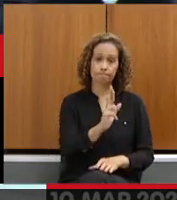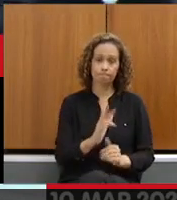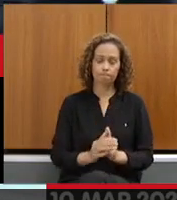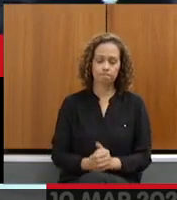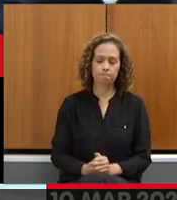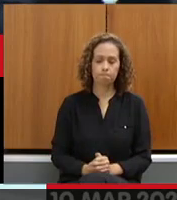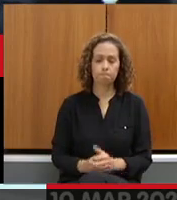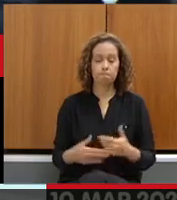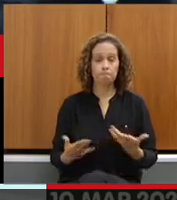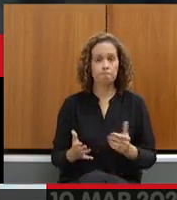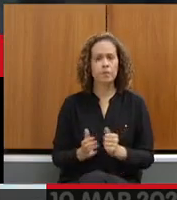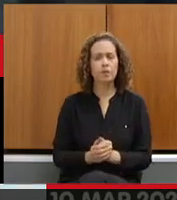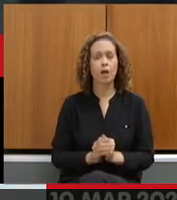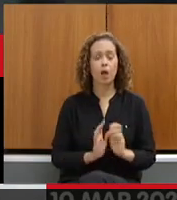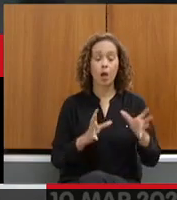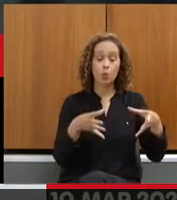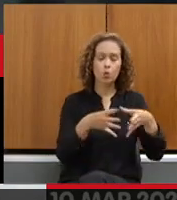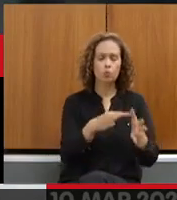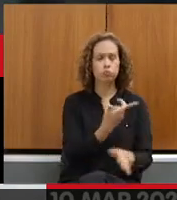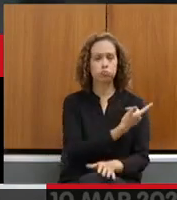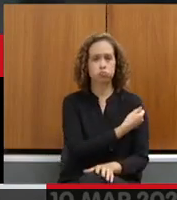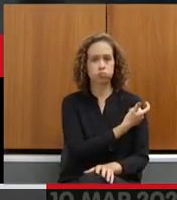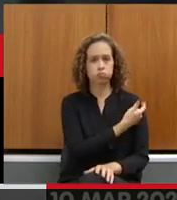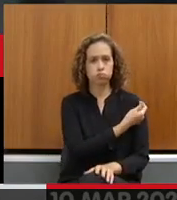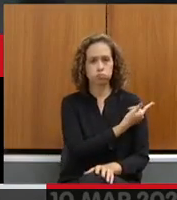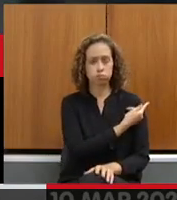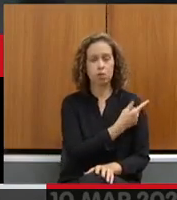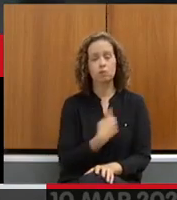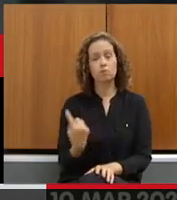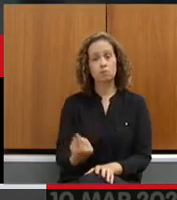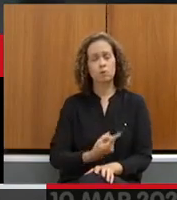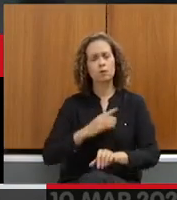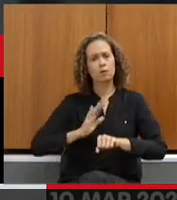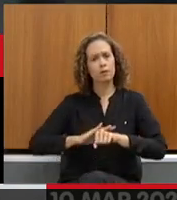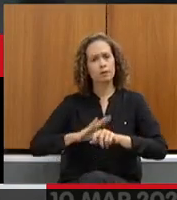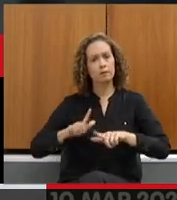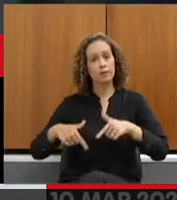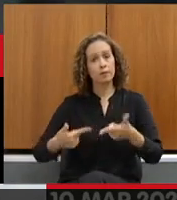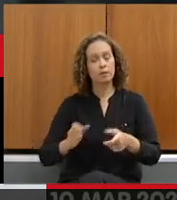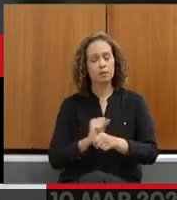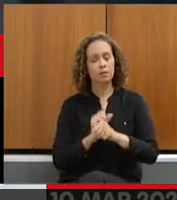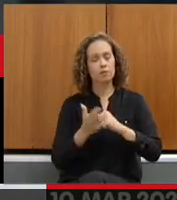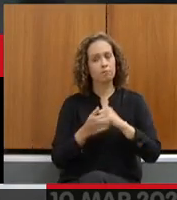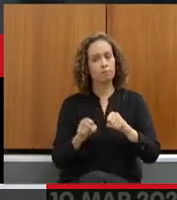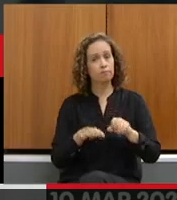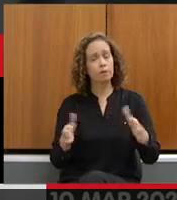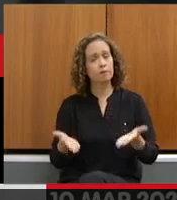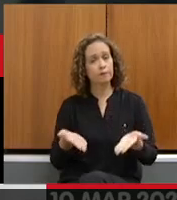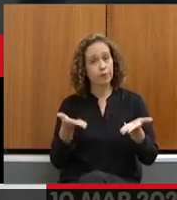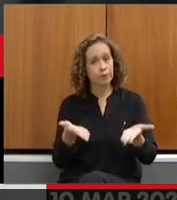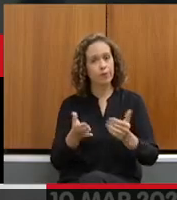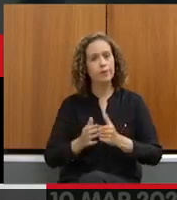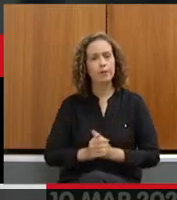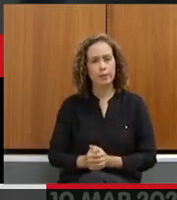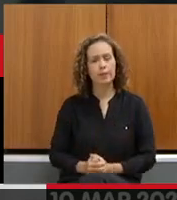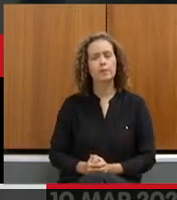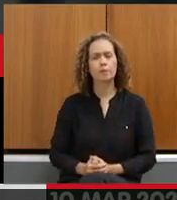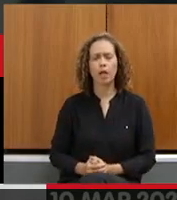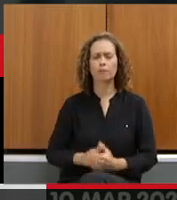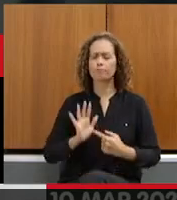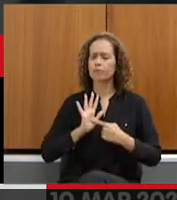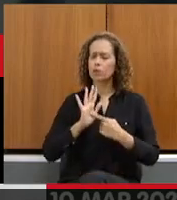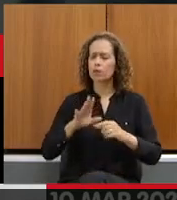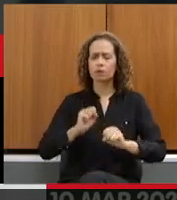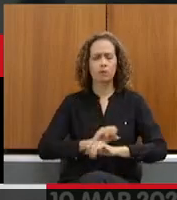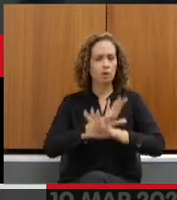ao fluxo de vacinação a deputada o que nós fizemos em relação à convite foi isso foi justamente para ser o máximo transparente